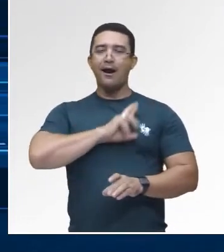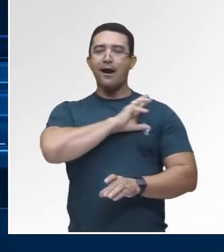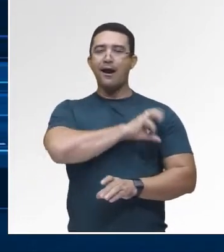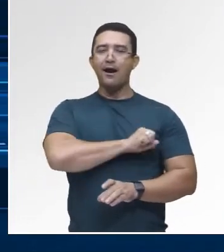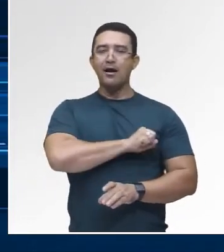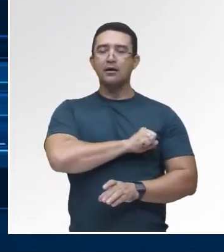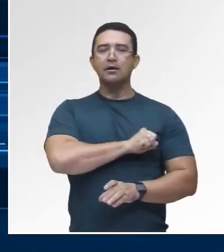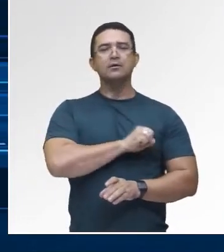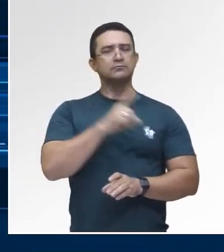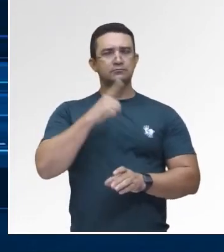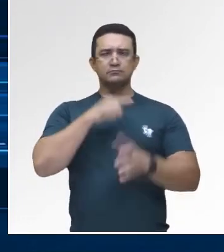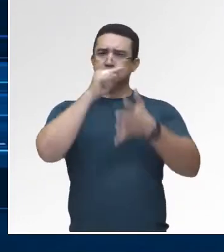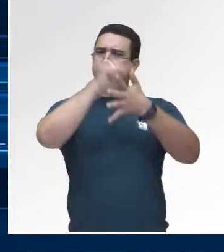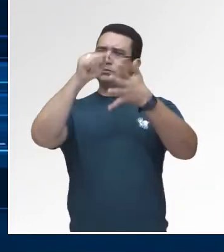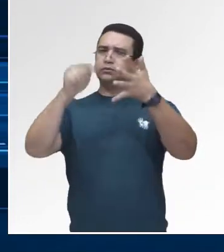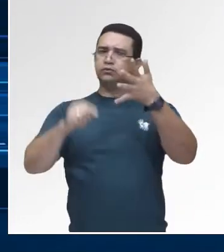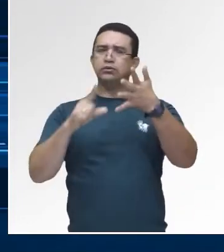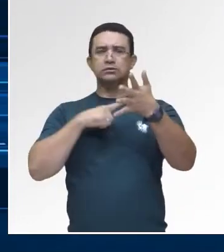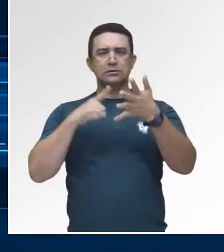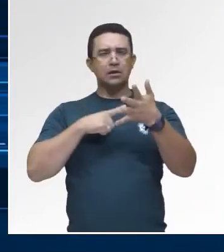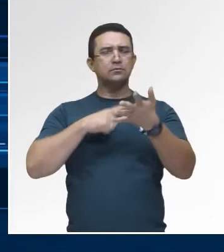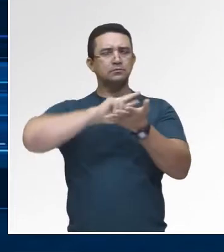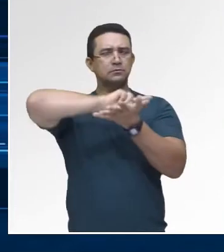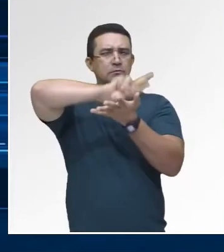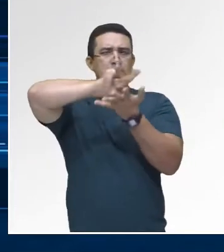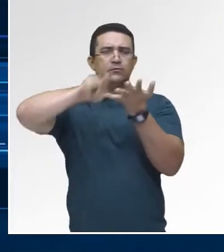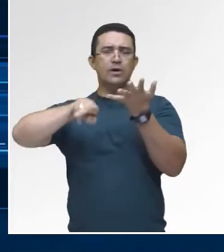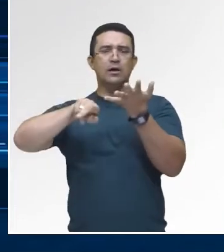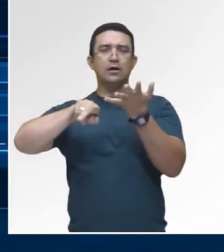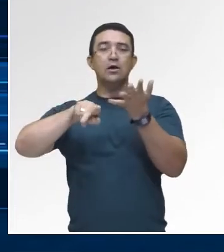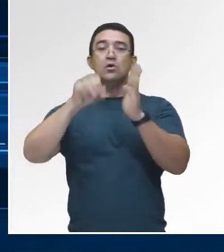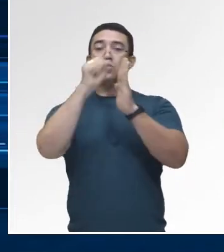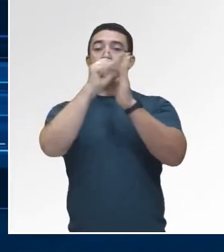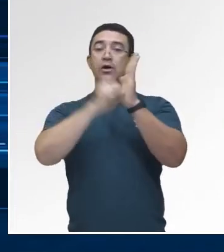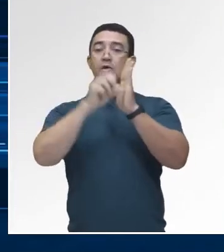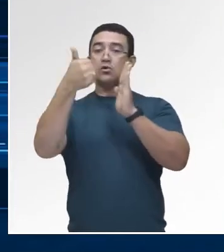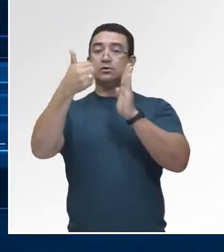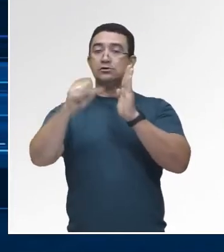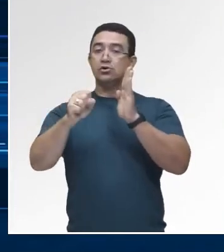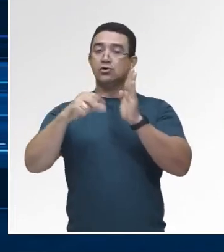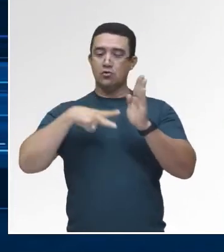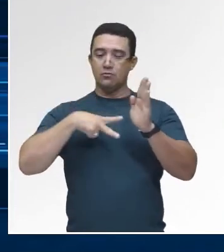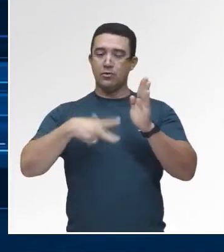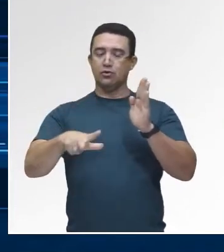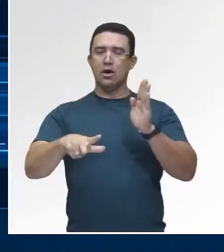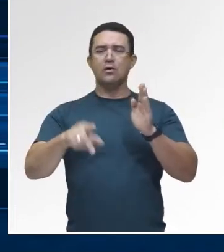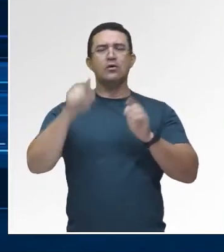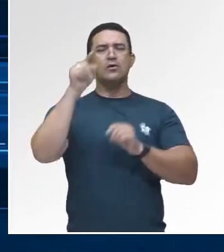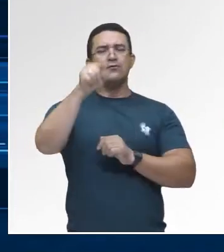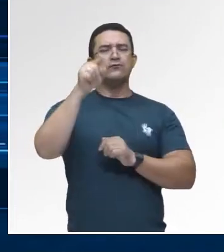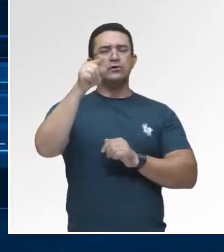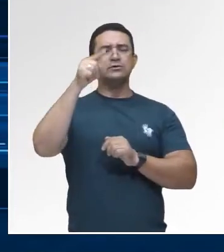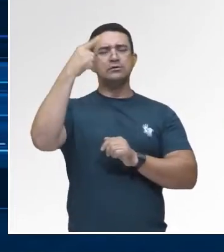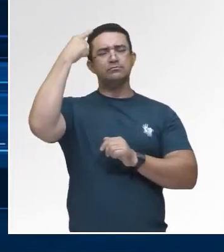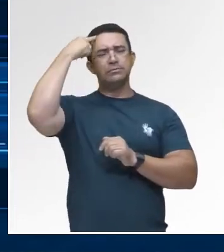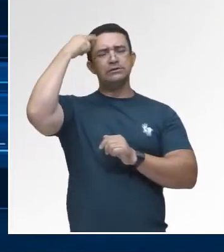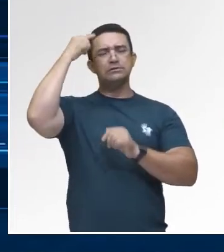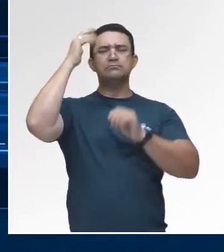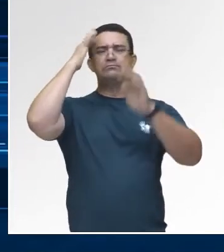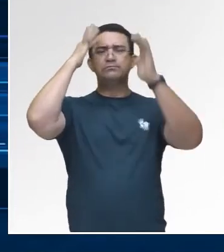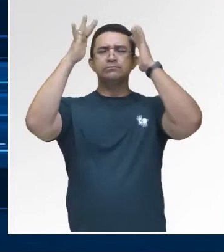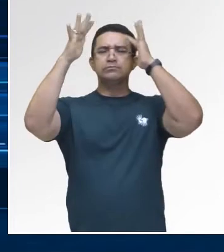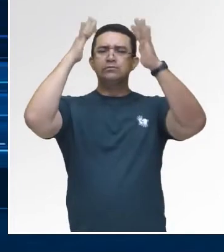no início ainda, estamos em Portugal, estamos no século XVIII. Você está imaginando como está a cabeça